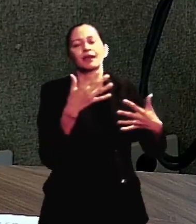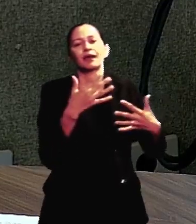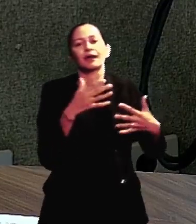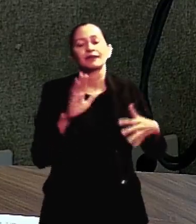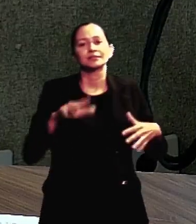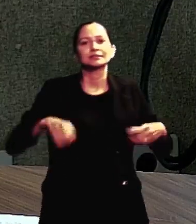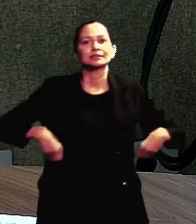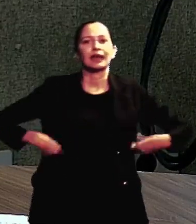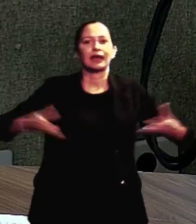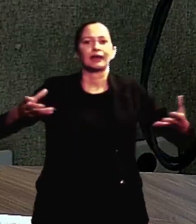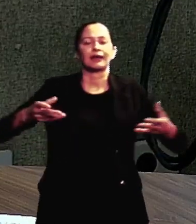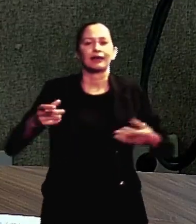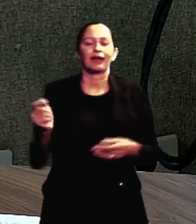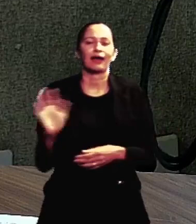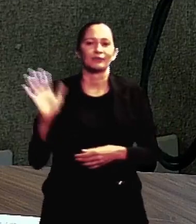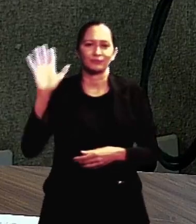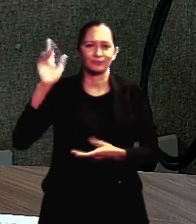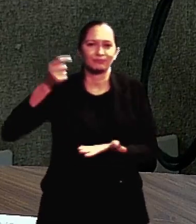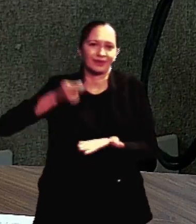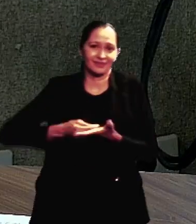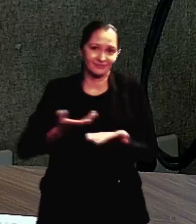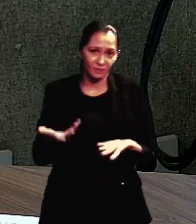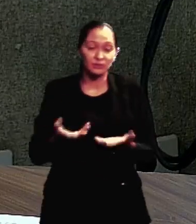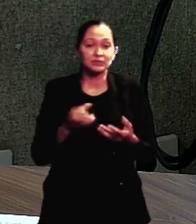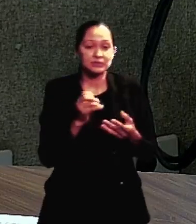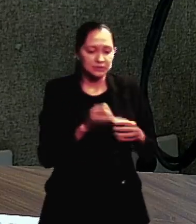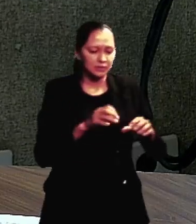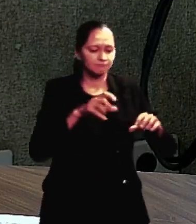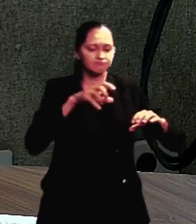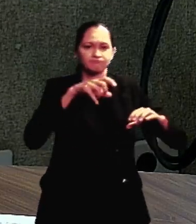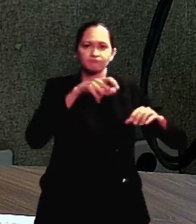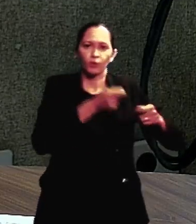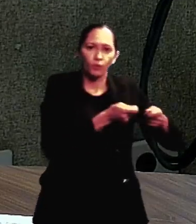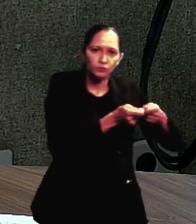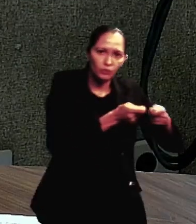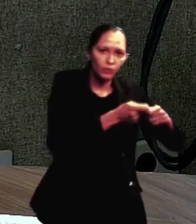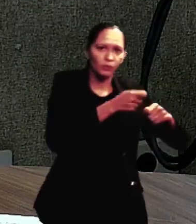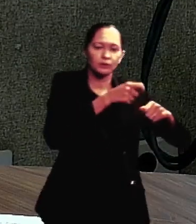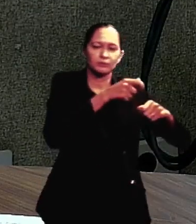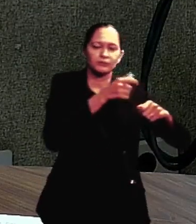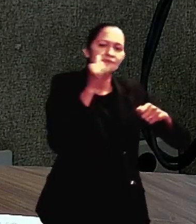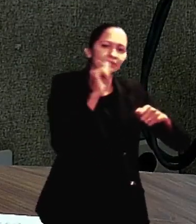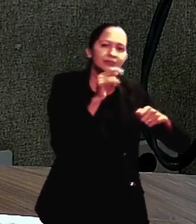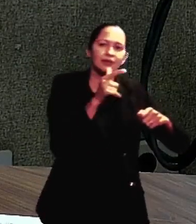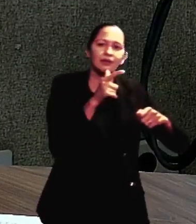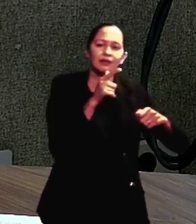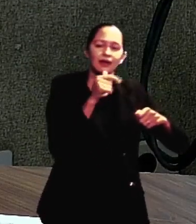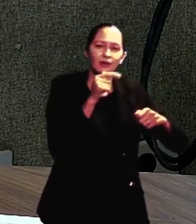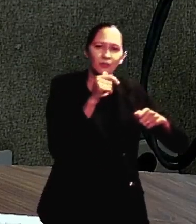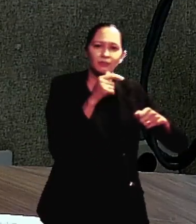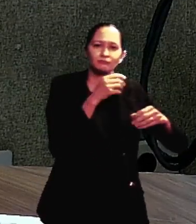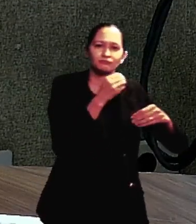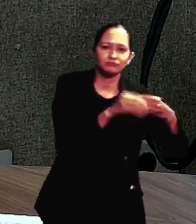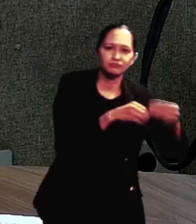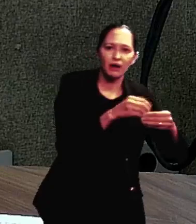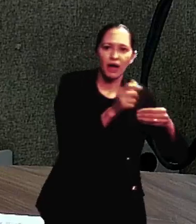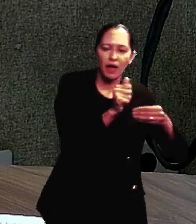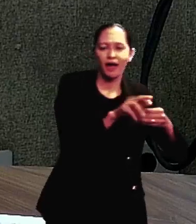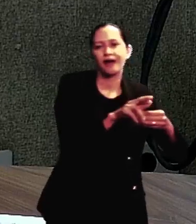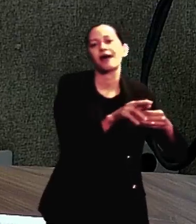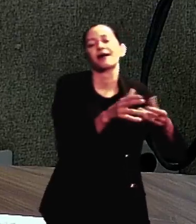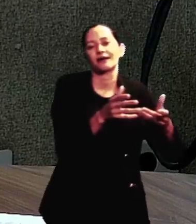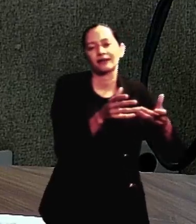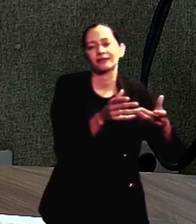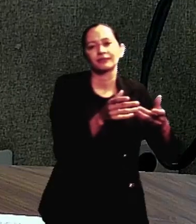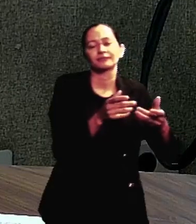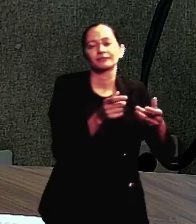acho que é um projeto que faz justiça e, como a concessão de água ela é do município de Goiânia, a Saniágua ela é uma